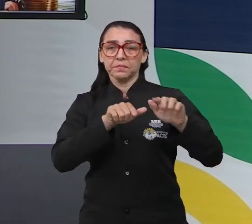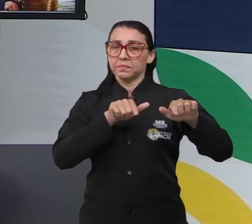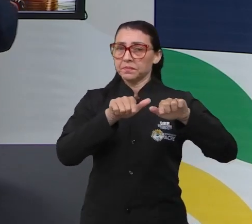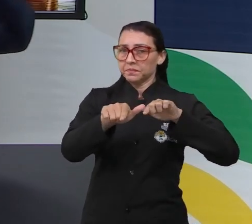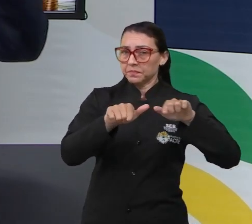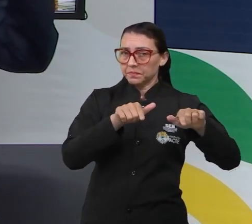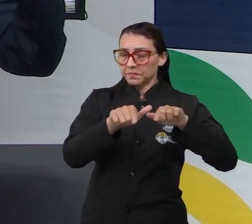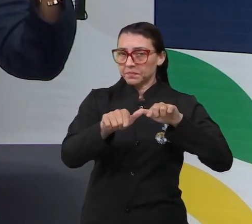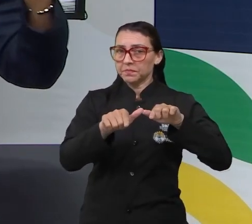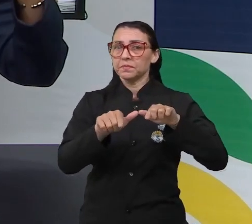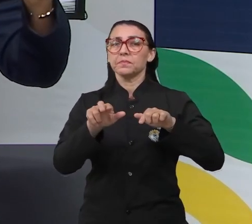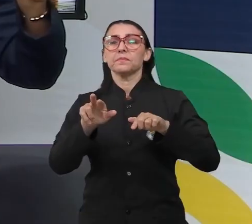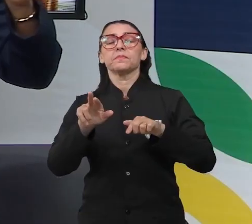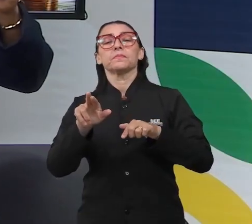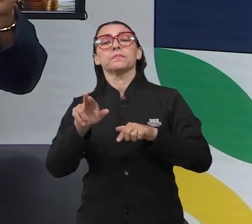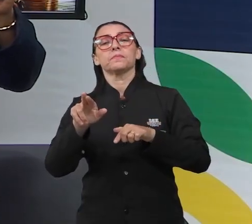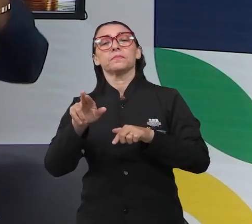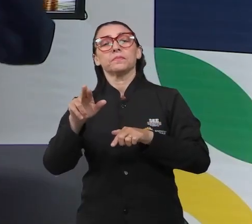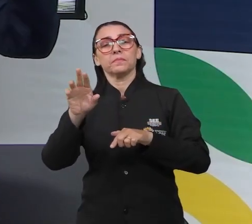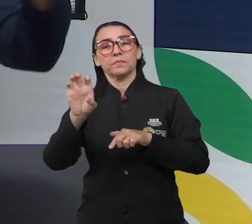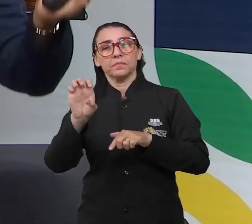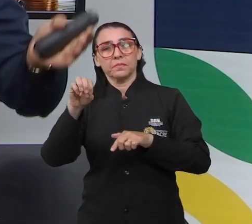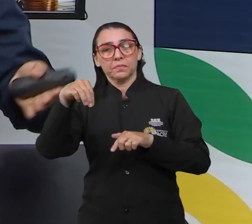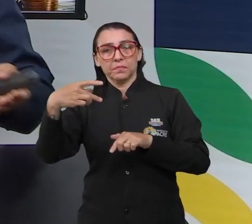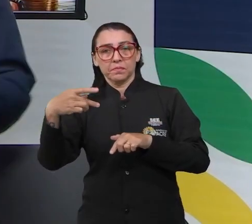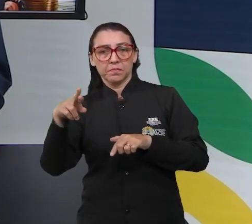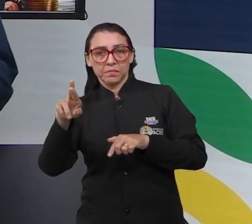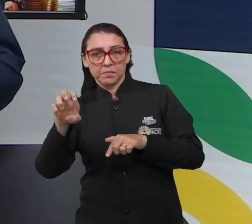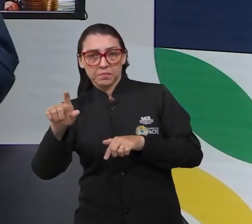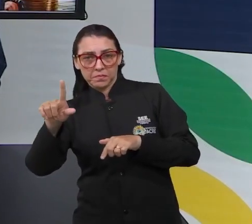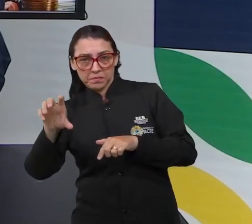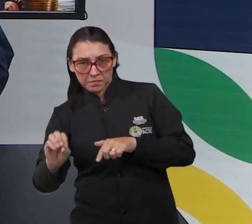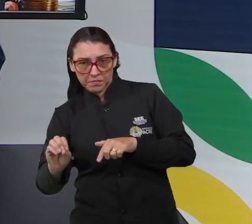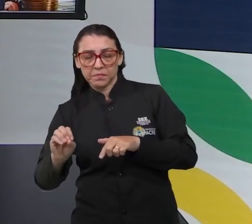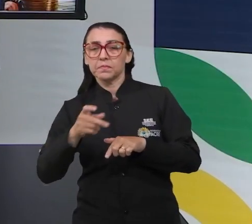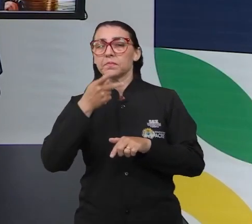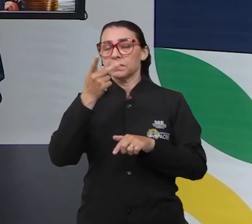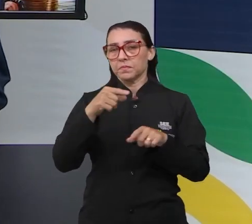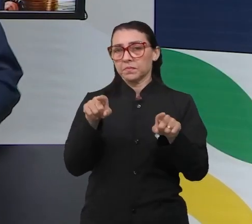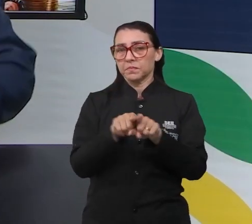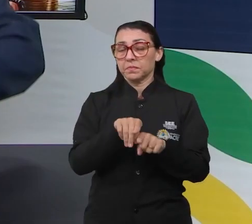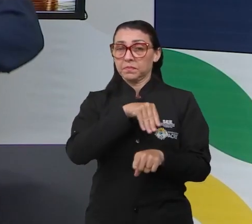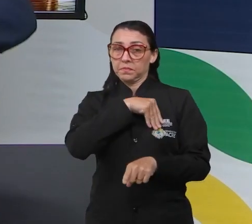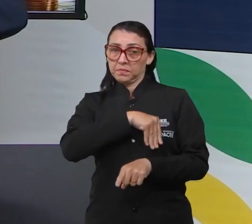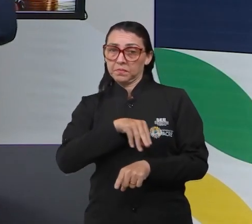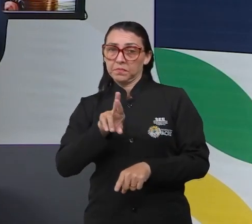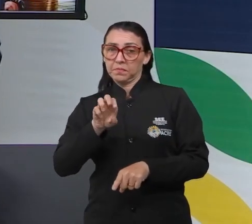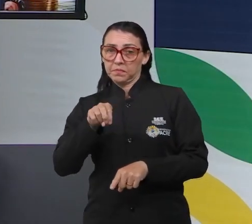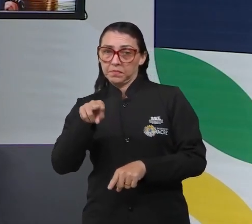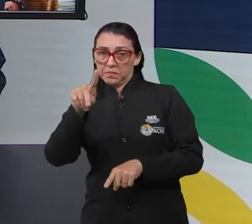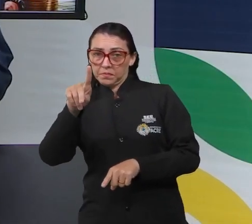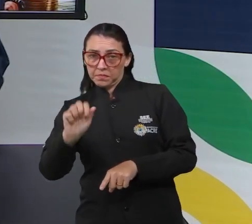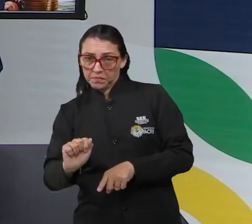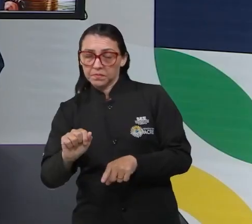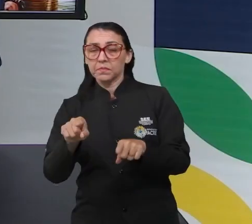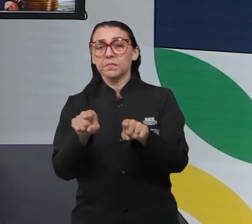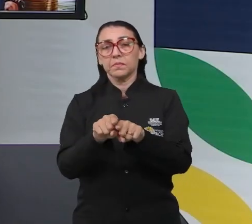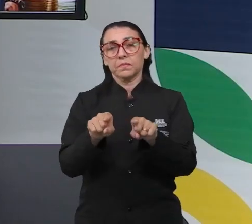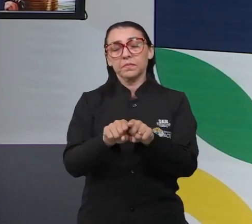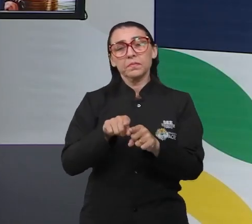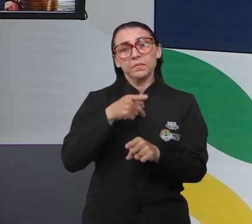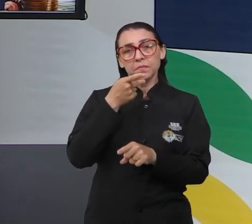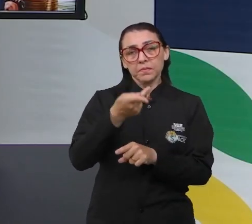trabalho, falamos dos conceitos aí, falamos do conceito de emprego, falamos sobre a renda, falamos sobre o salário,